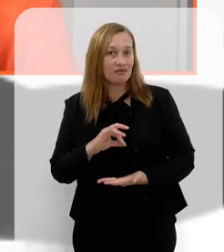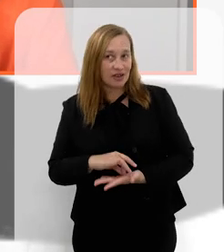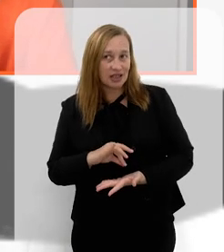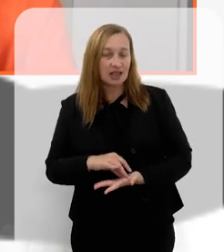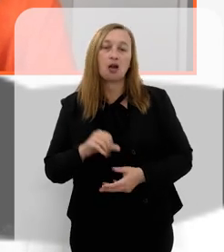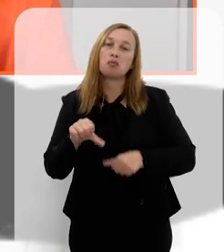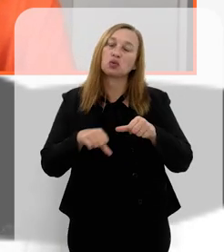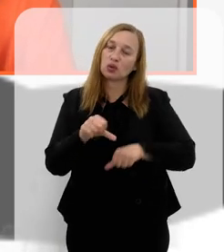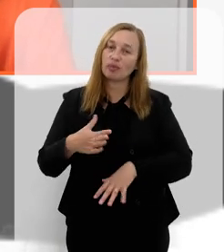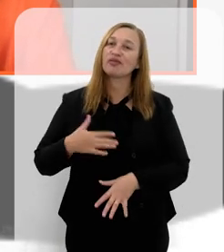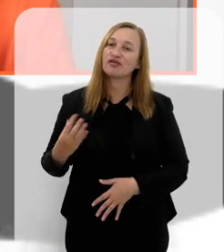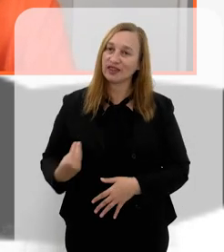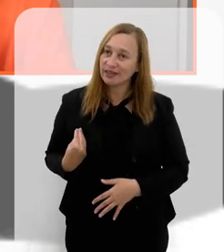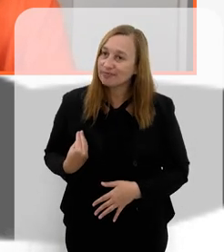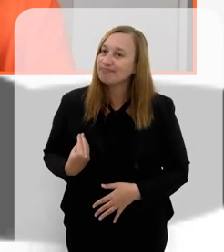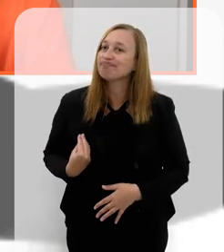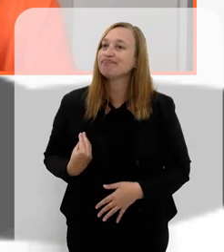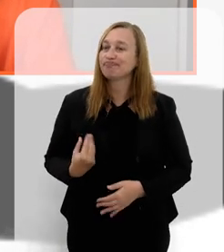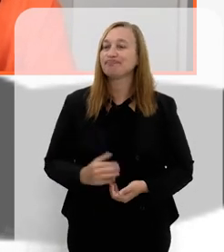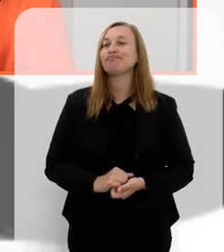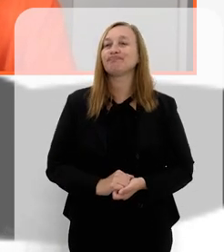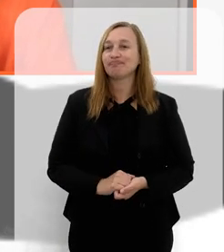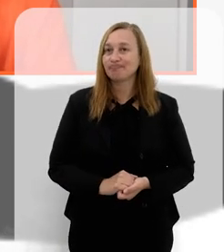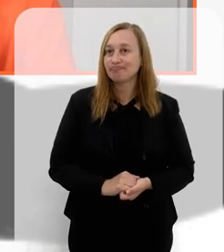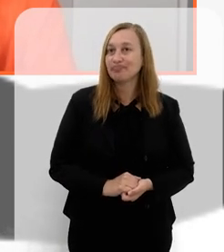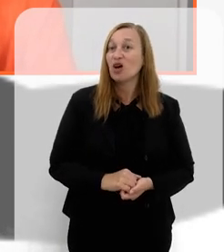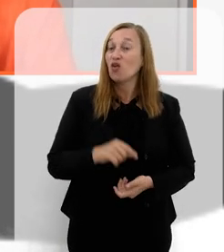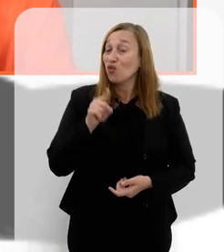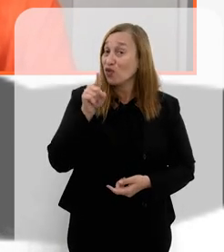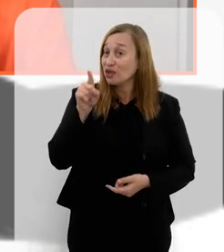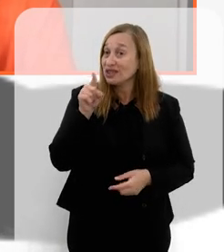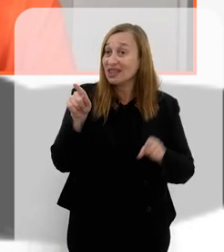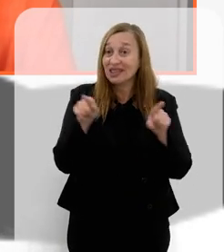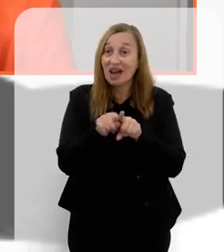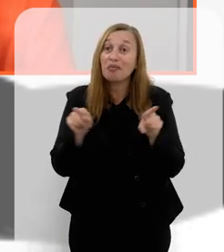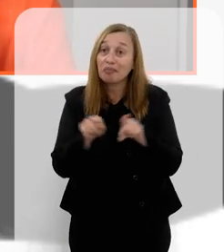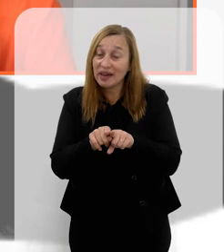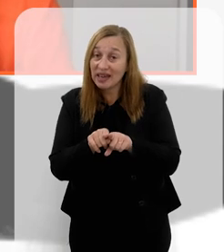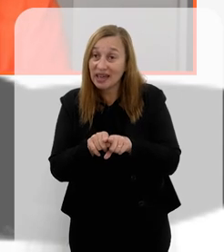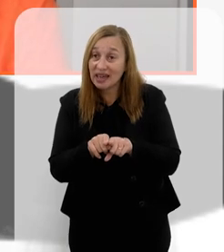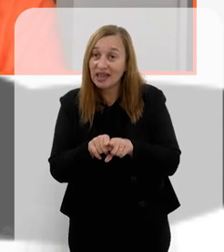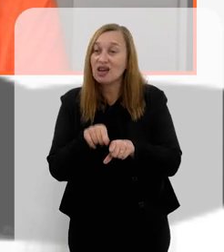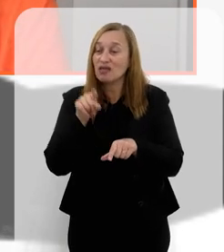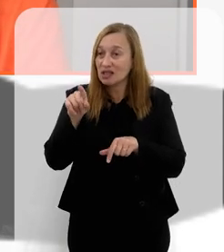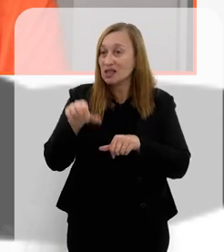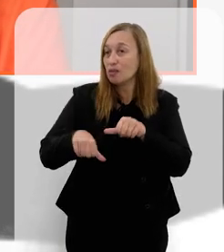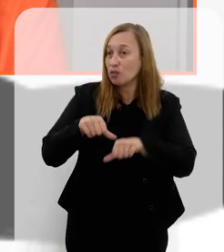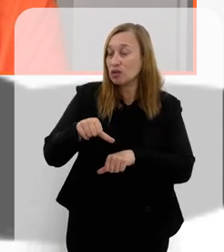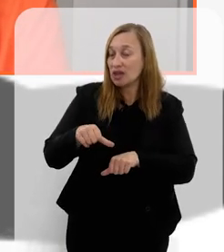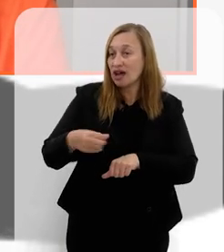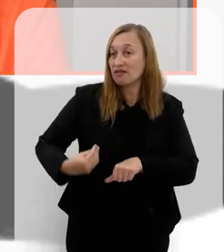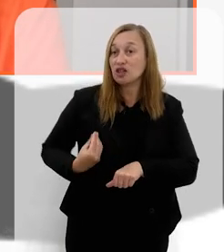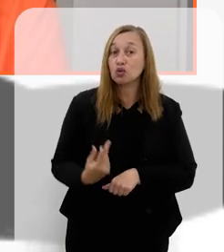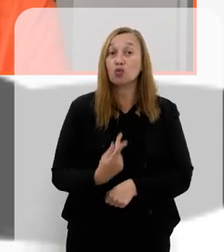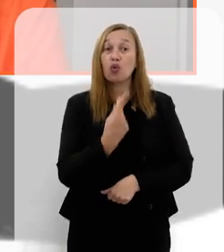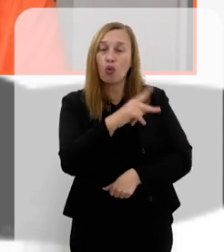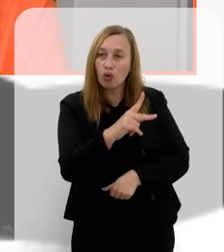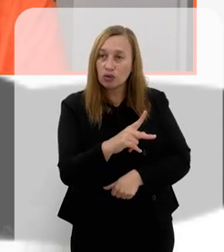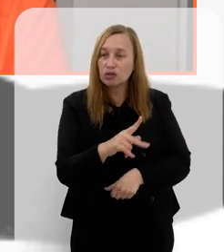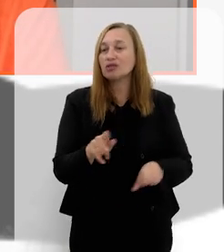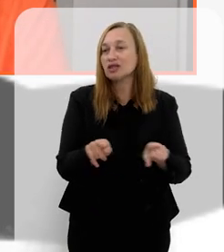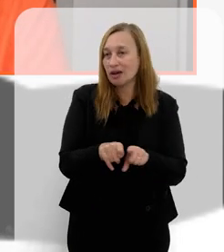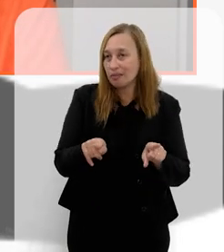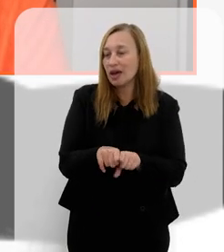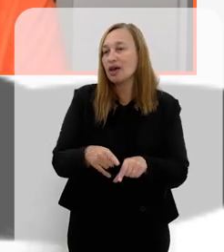eu digo assim, mudou a minha vida. Mudou a minha vida. É, você também, ou seja, você além de mudar a vida do outro, ainda